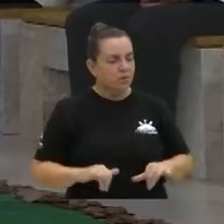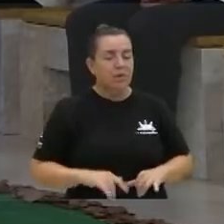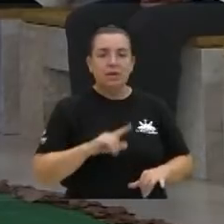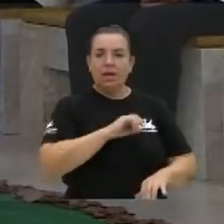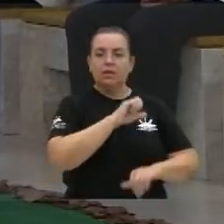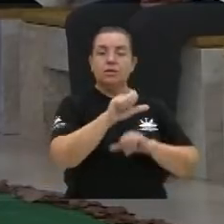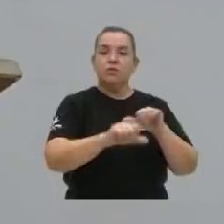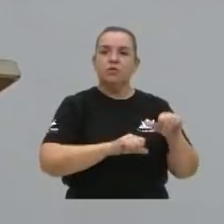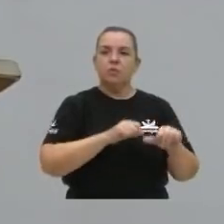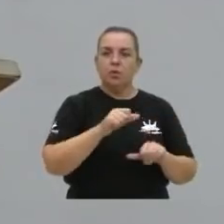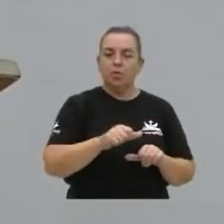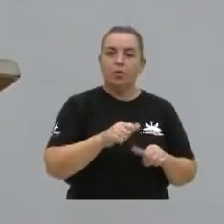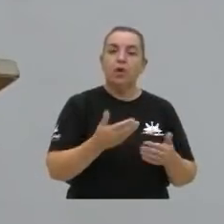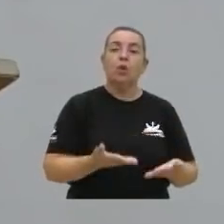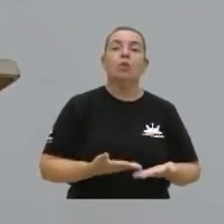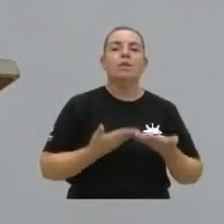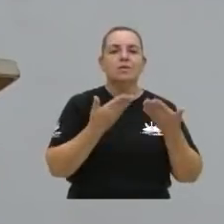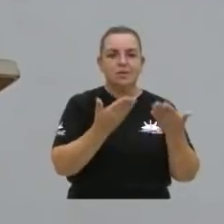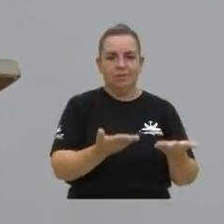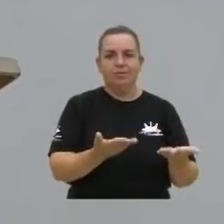em doação.